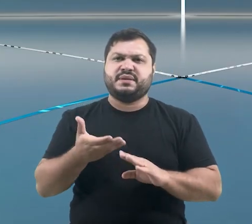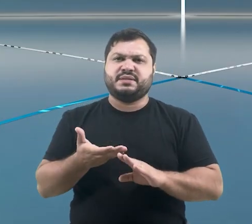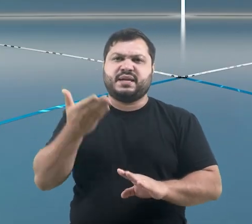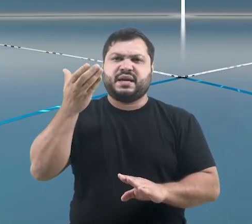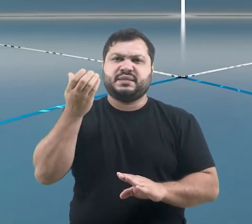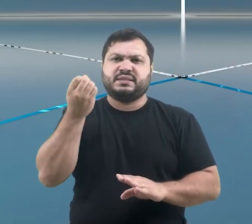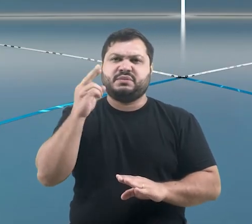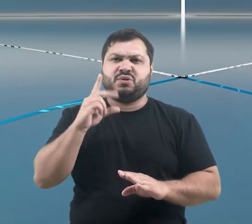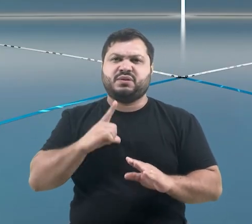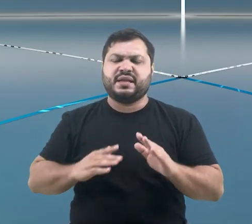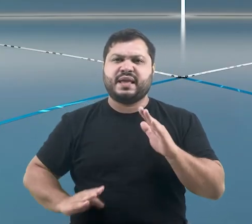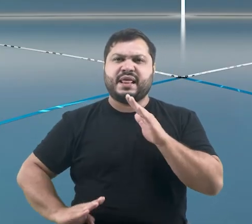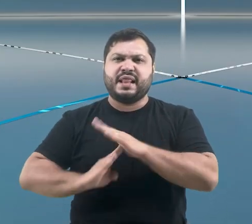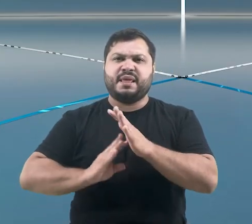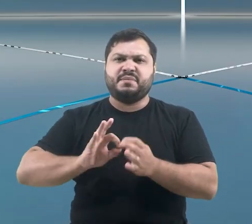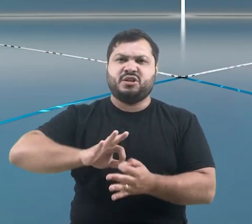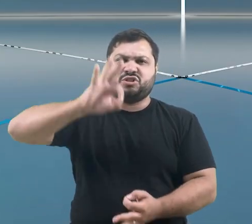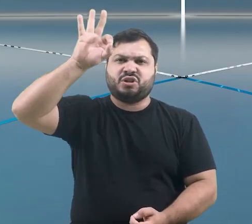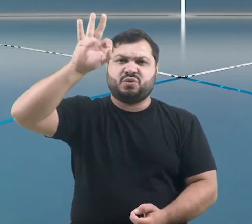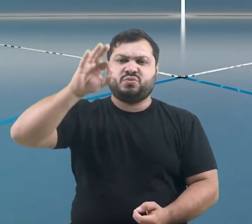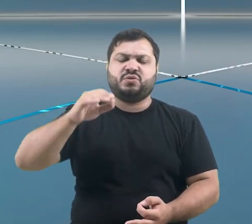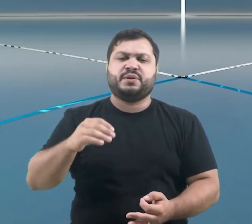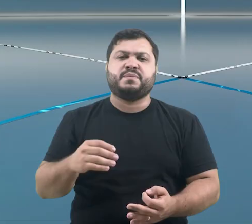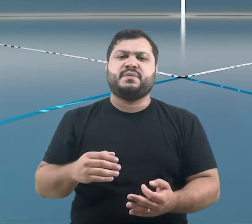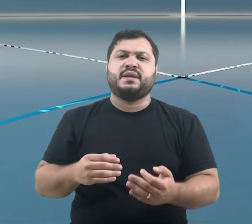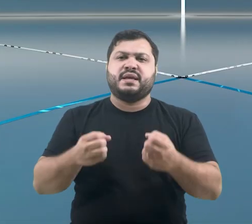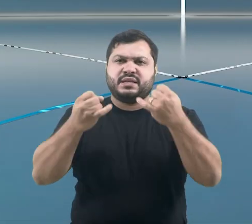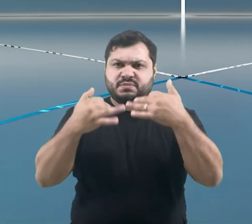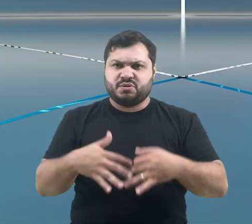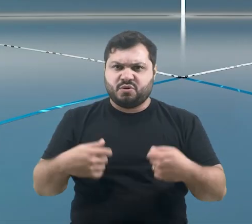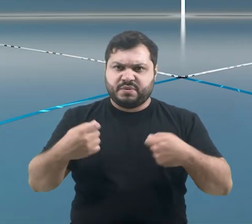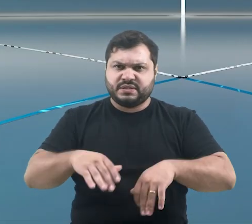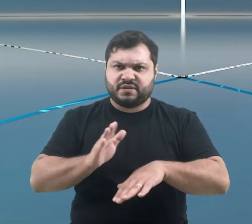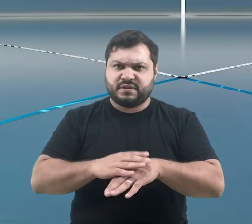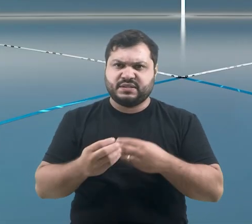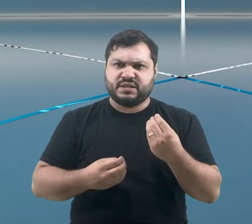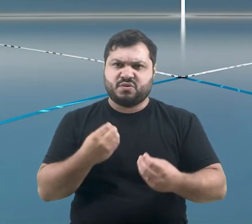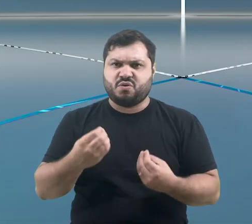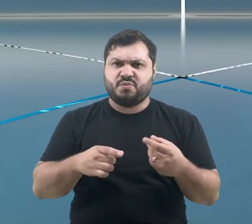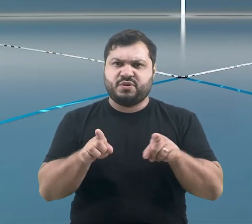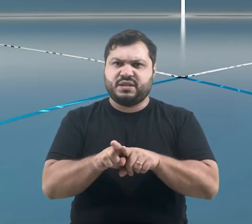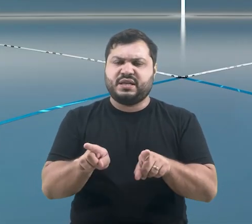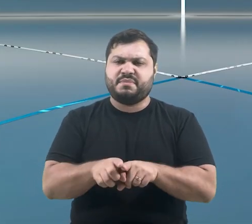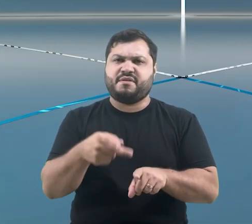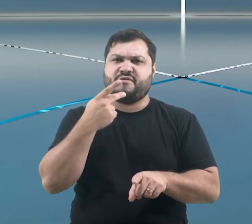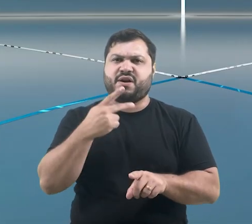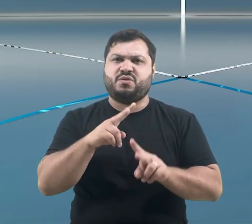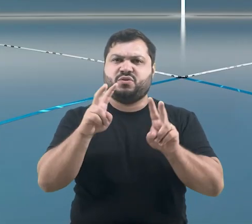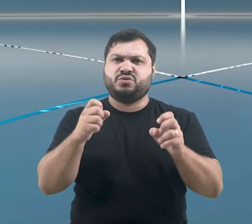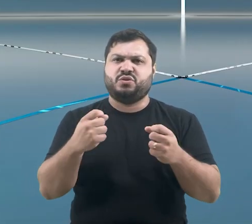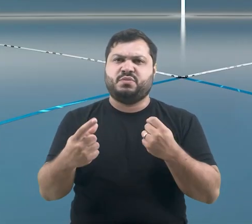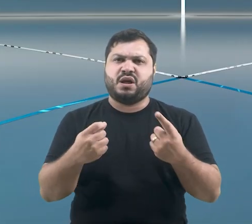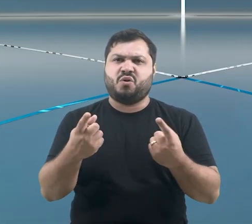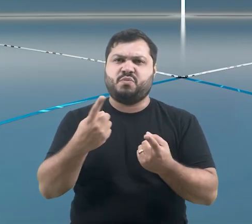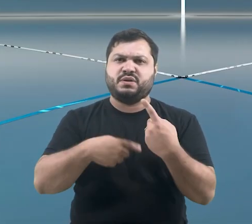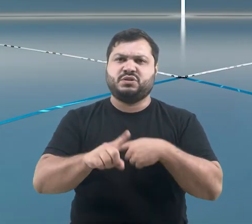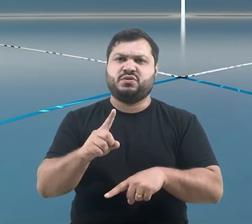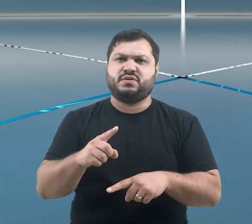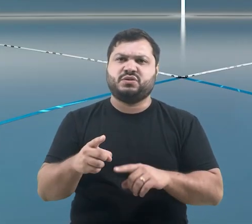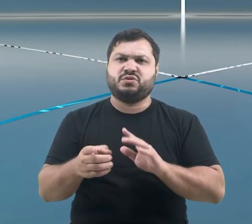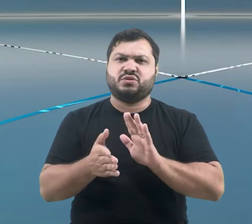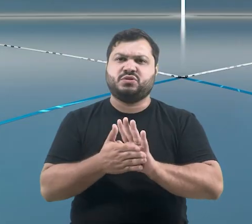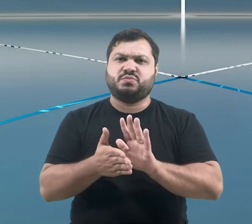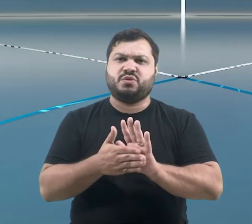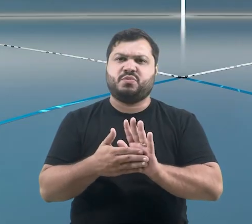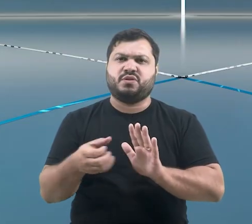acima da média ou a limite de altura. Ele explicou o que deve ser feito nesses casos e também falou sobre algumas